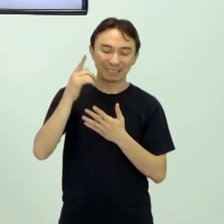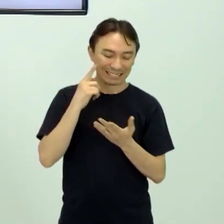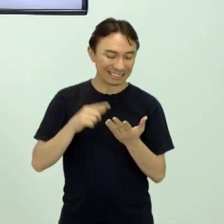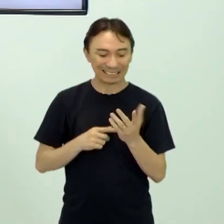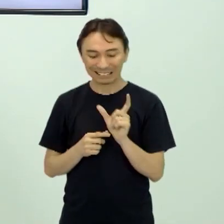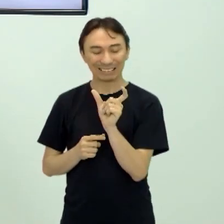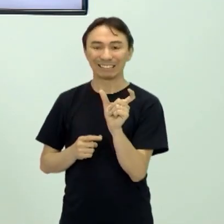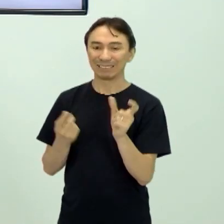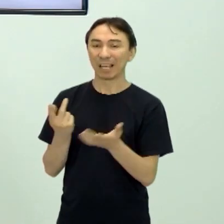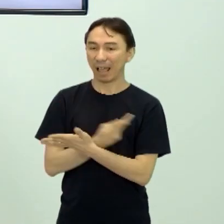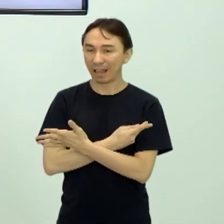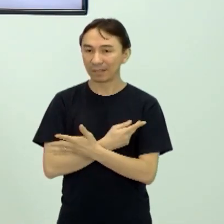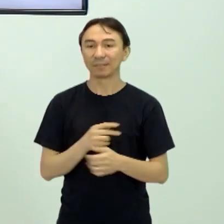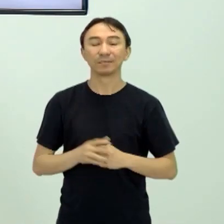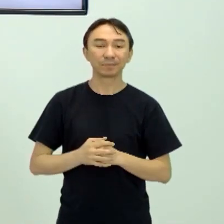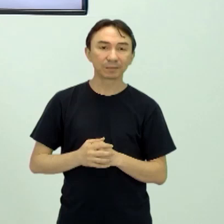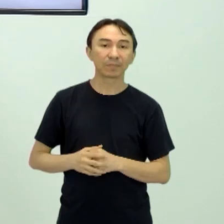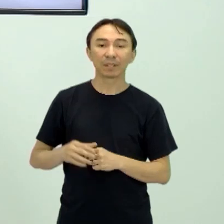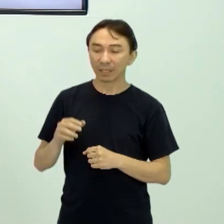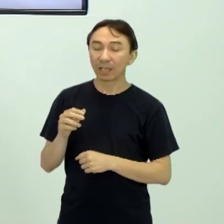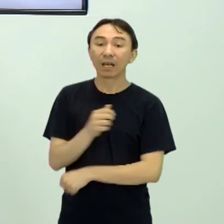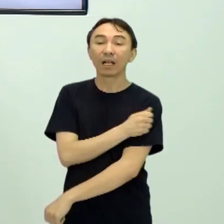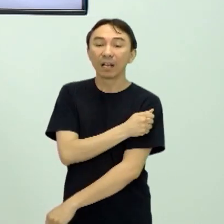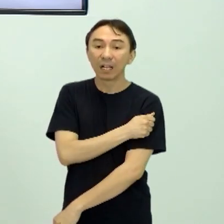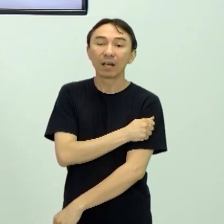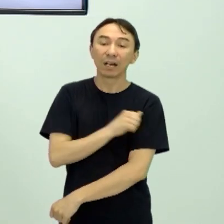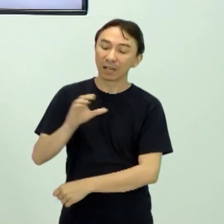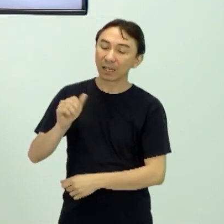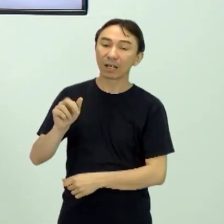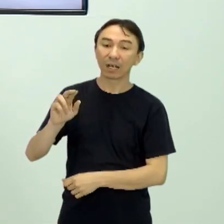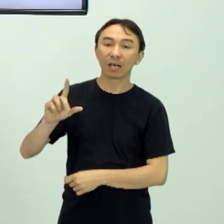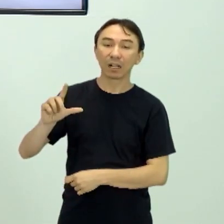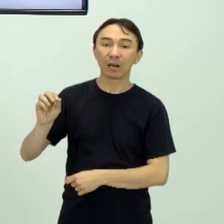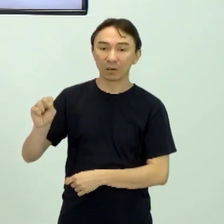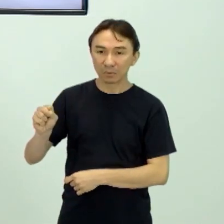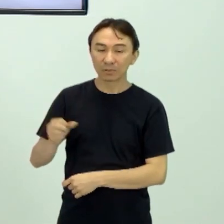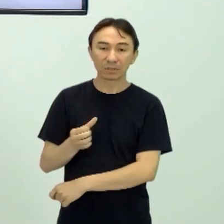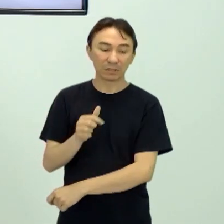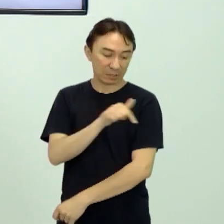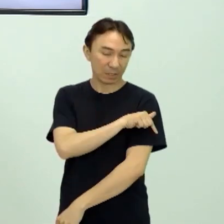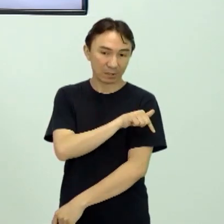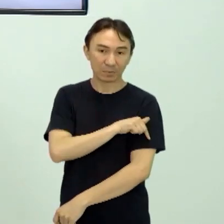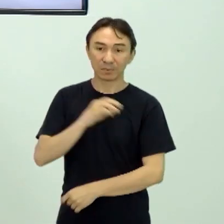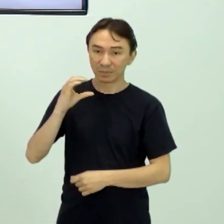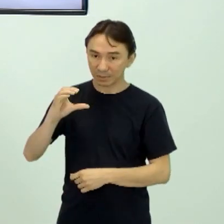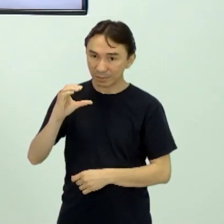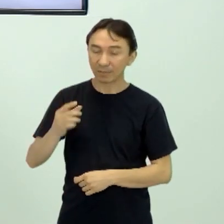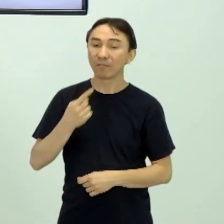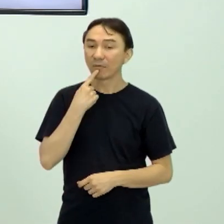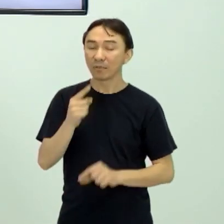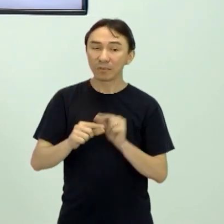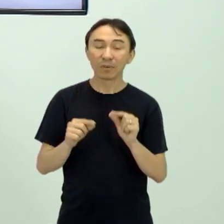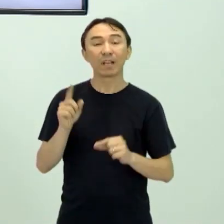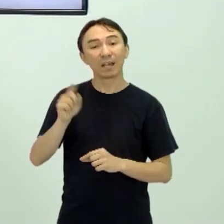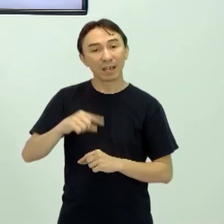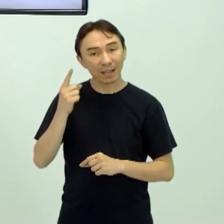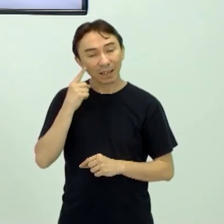A professora Vera Lúcia, o aluno Carlos, do 7º ano C, serve para garantir a preservação da